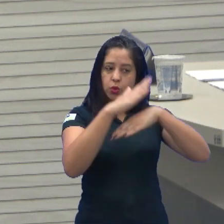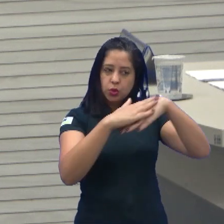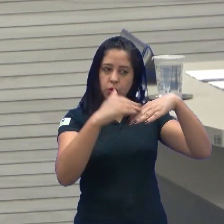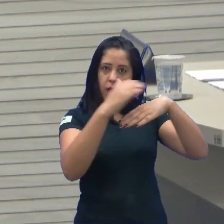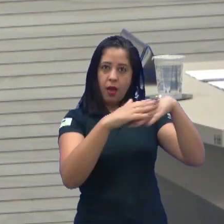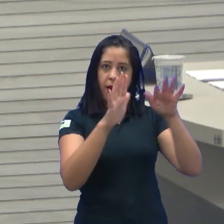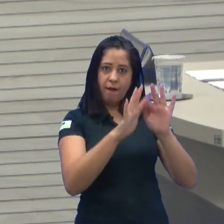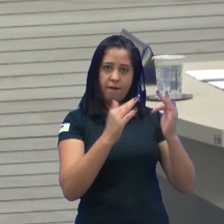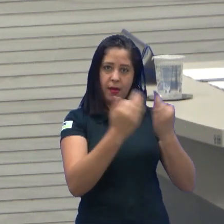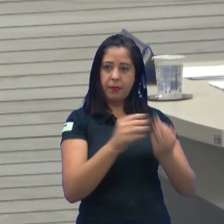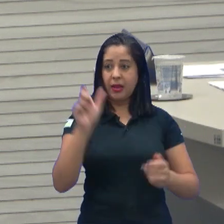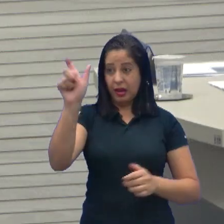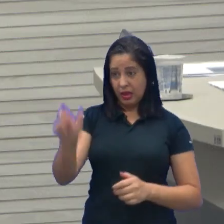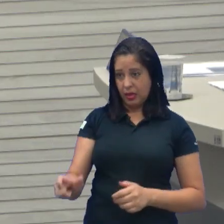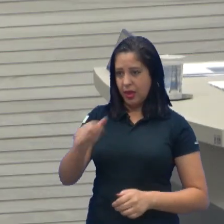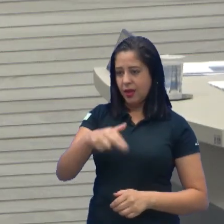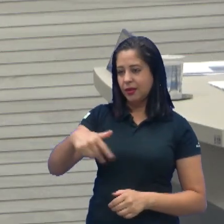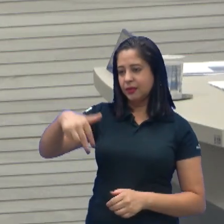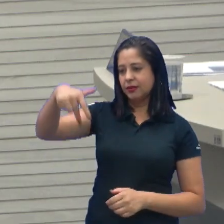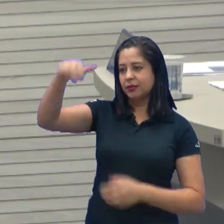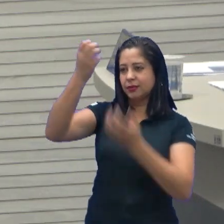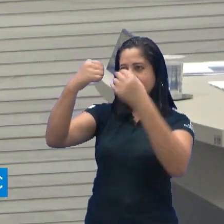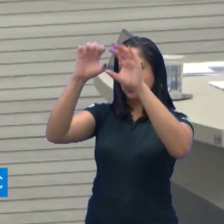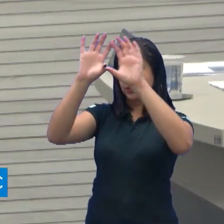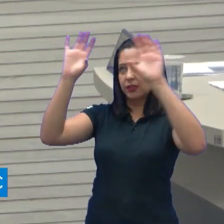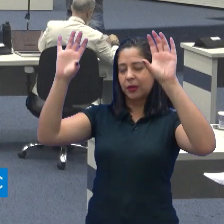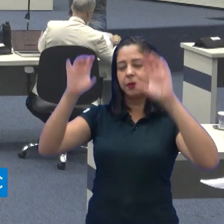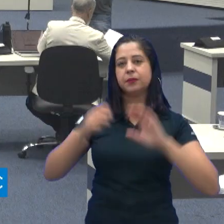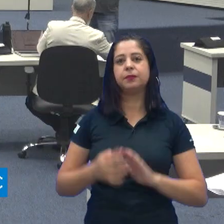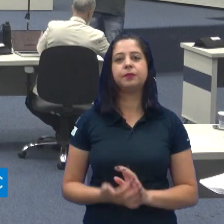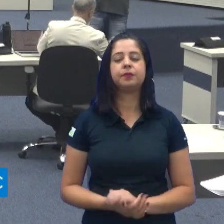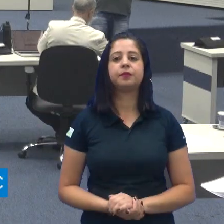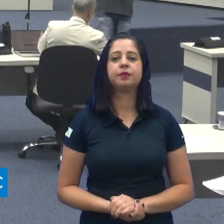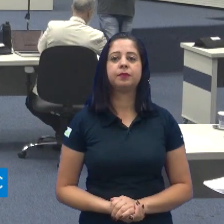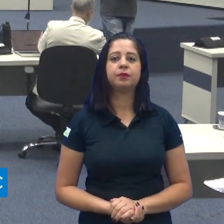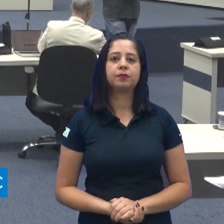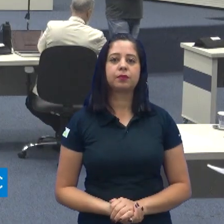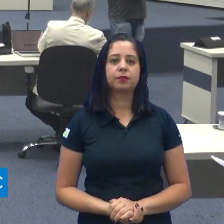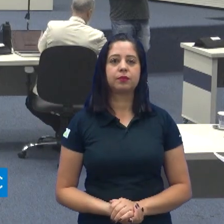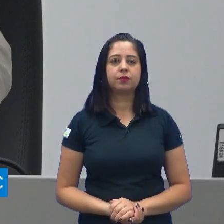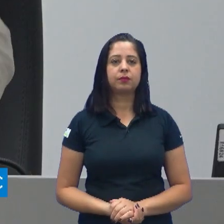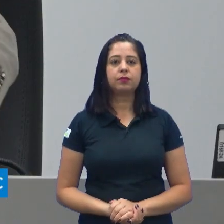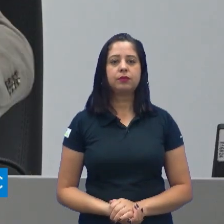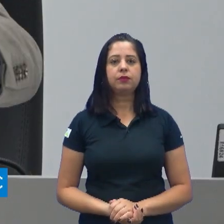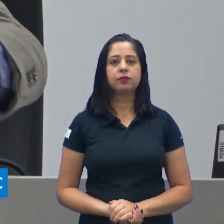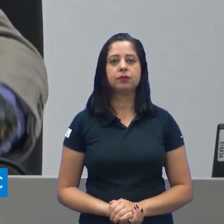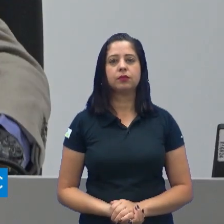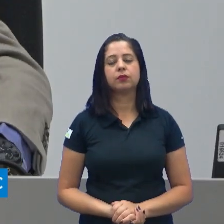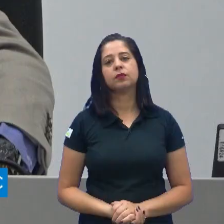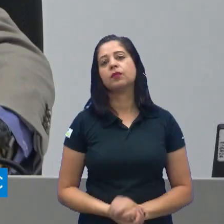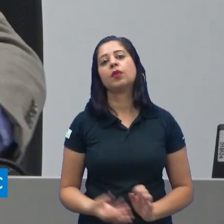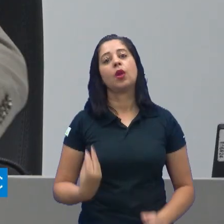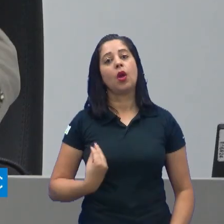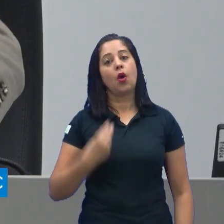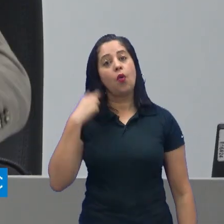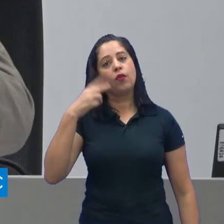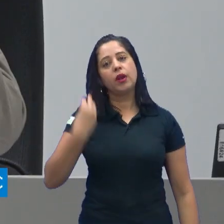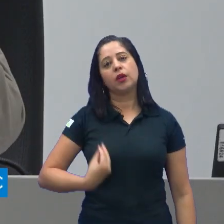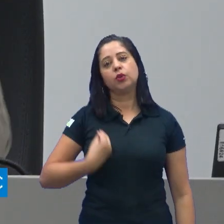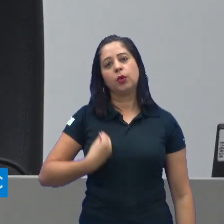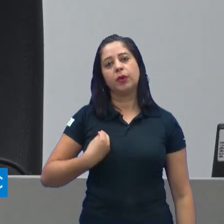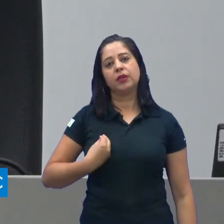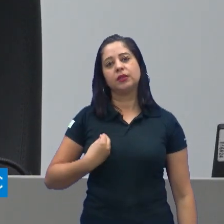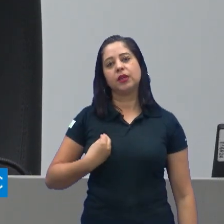receba o Sr. Sebastião na sua glória. Obrigado. Quero registrar a presença do sempre vereador Zé Dimas.